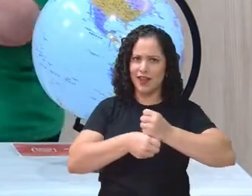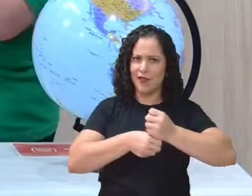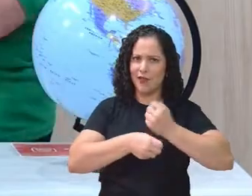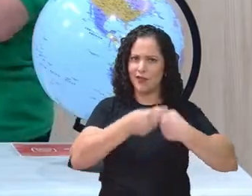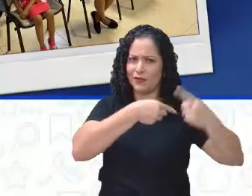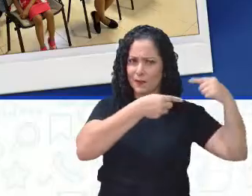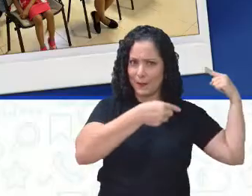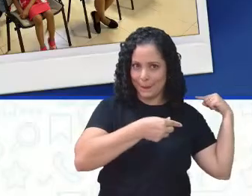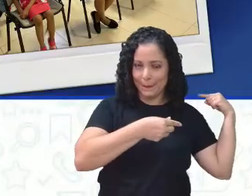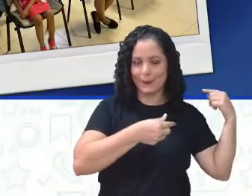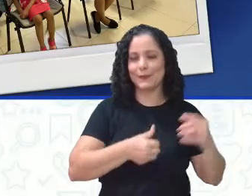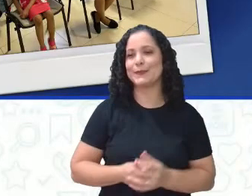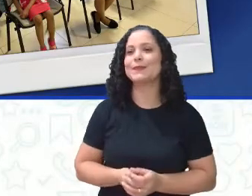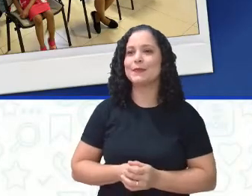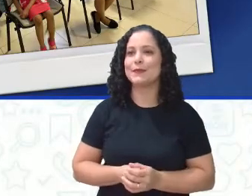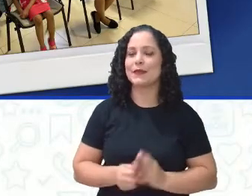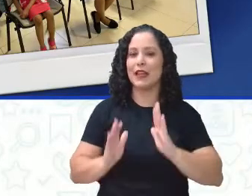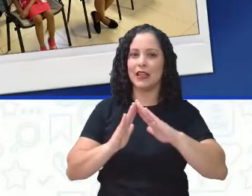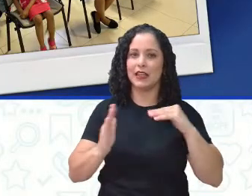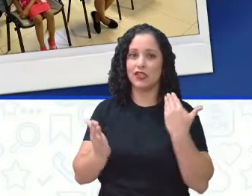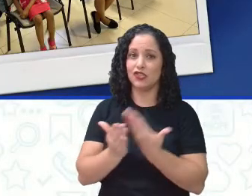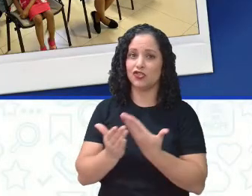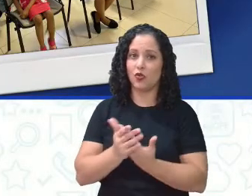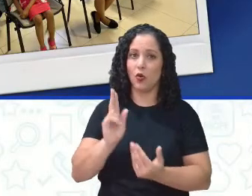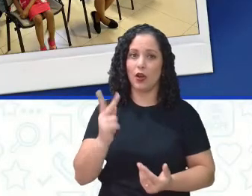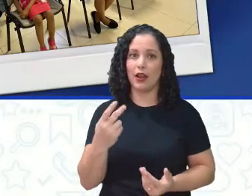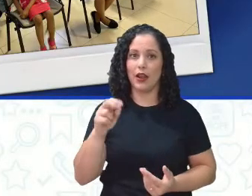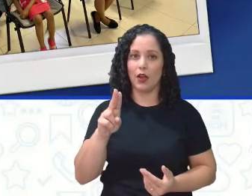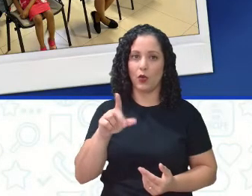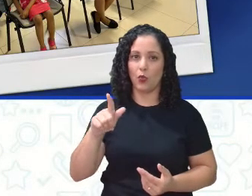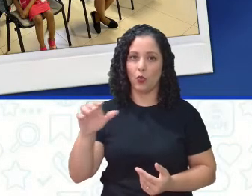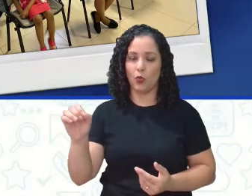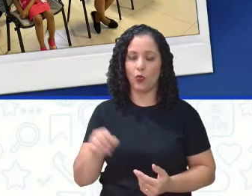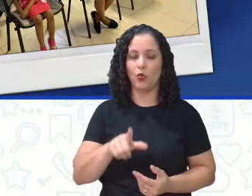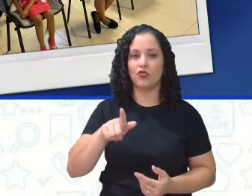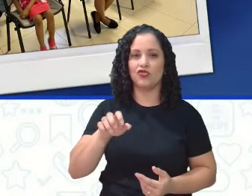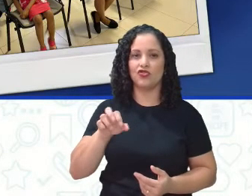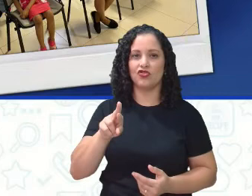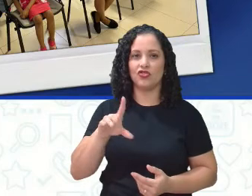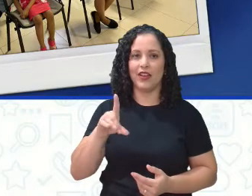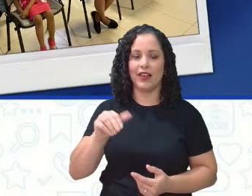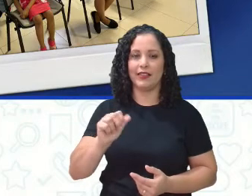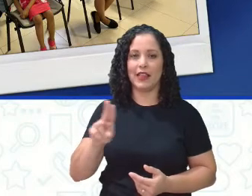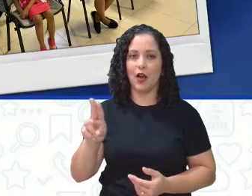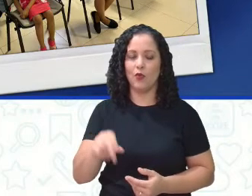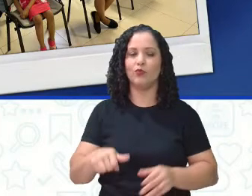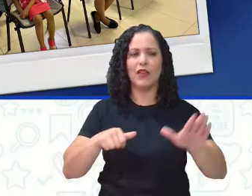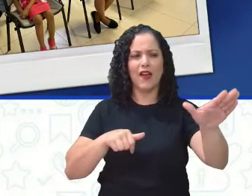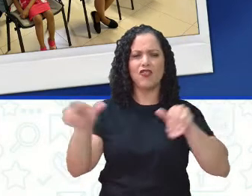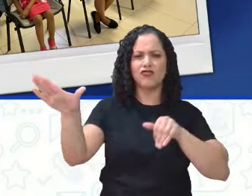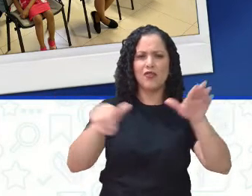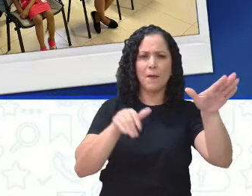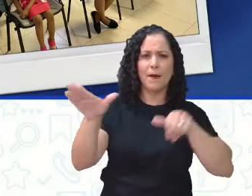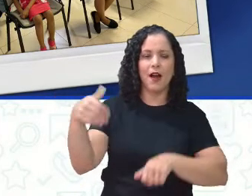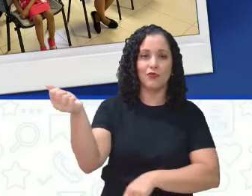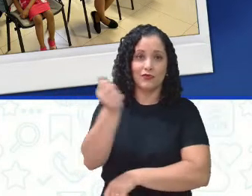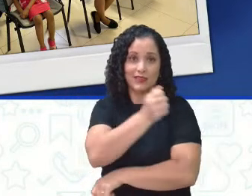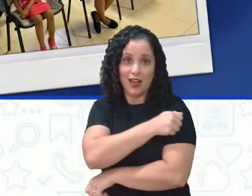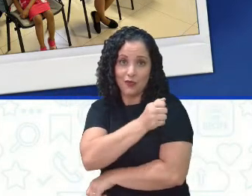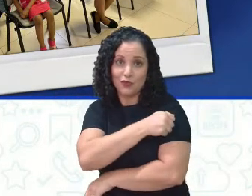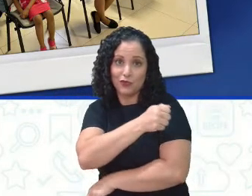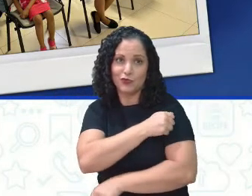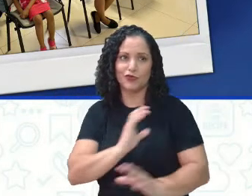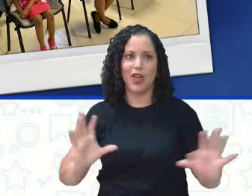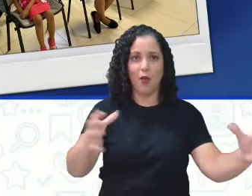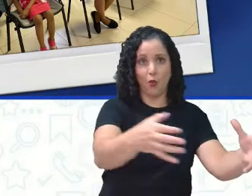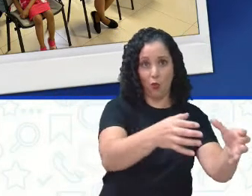trabalhava, que era a escola Hugo Gerdau. Então, lá na escola Hugo Gerdau, eu fiz um convite para os alunos e eles toparam. E